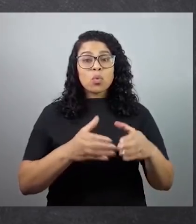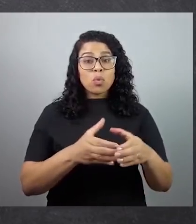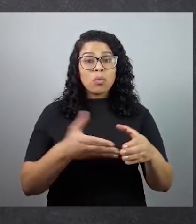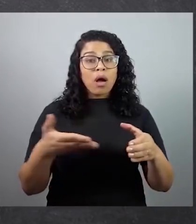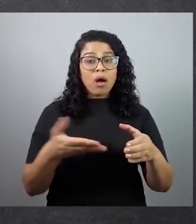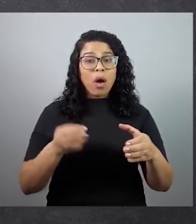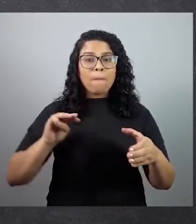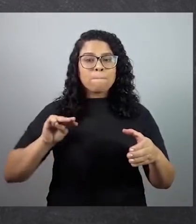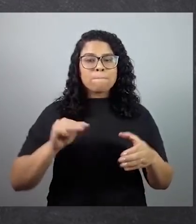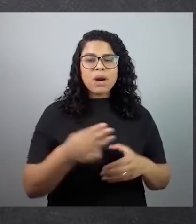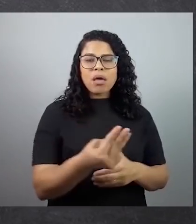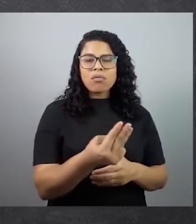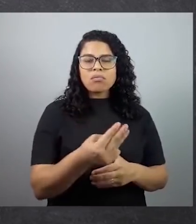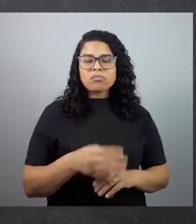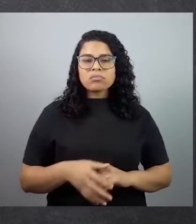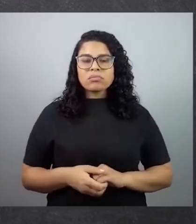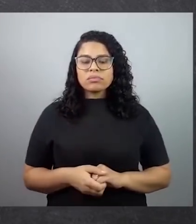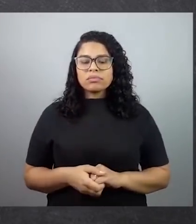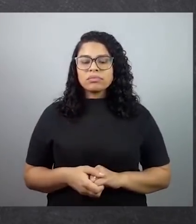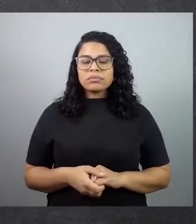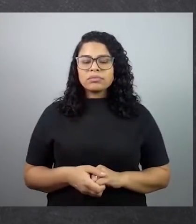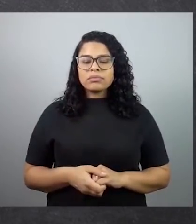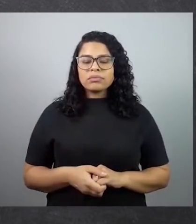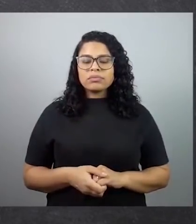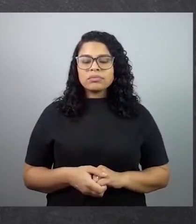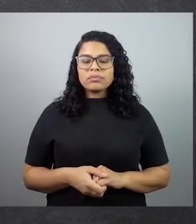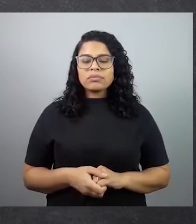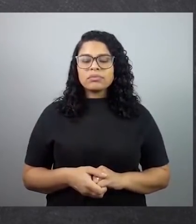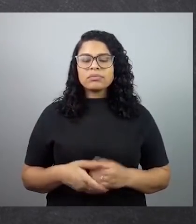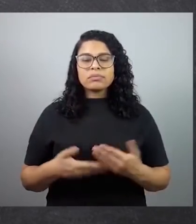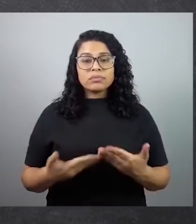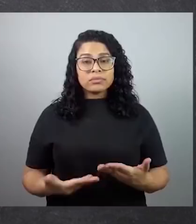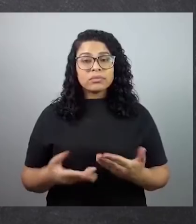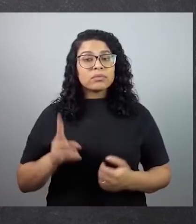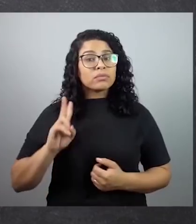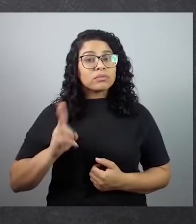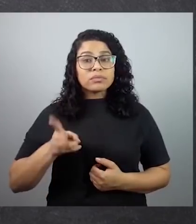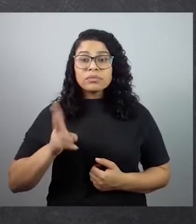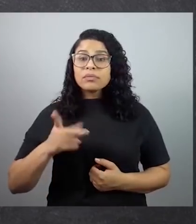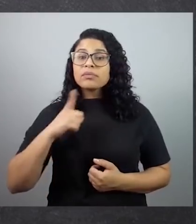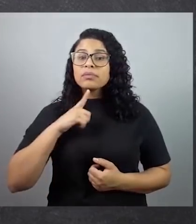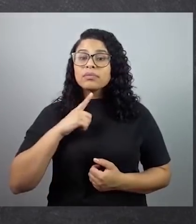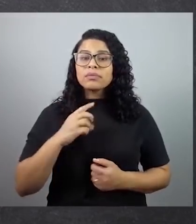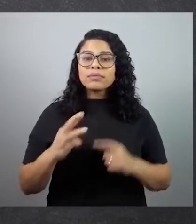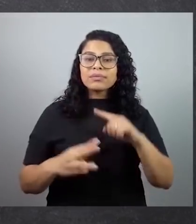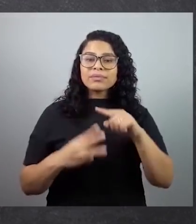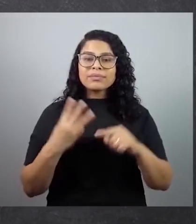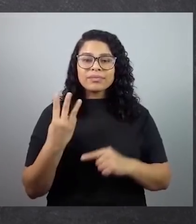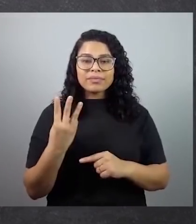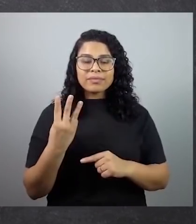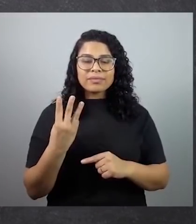o nome de milhões. E sempre nós vamos ter